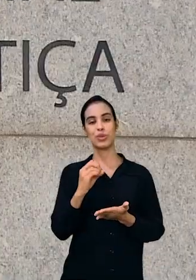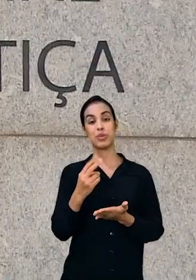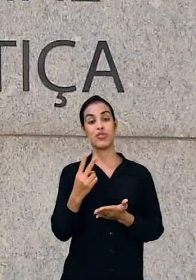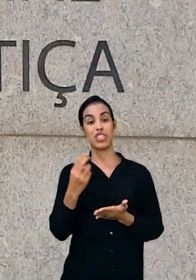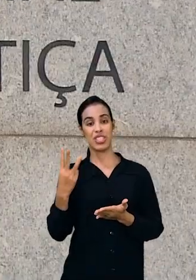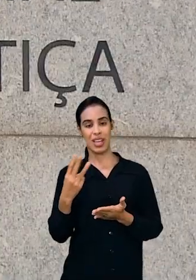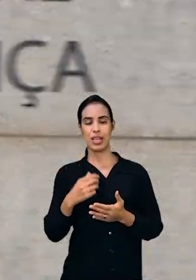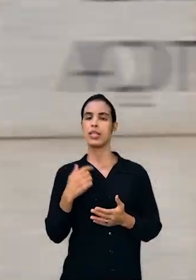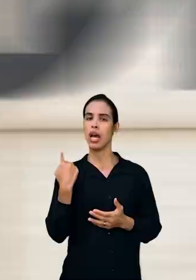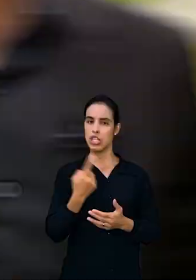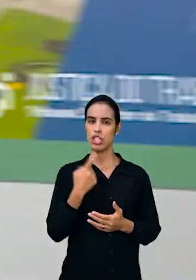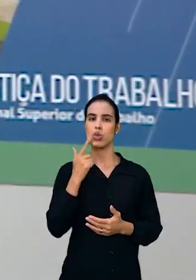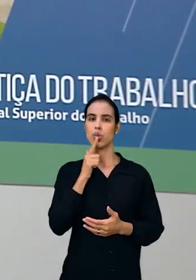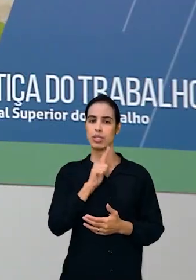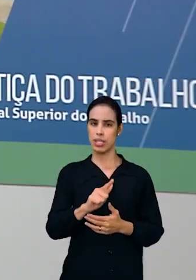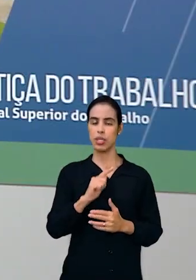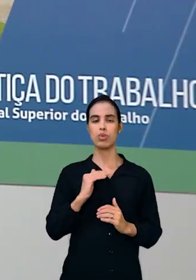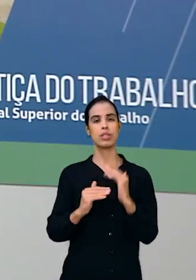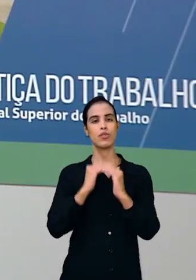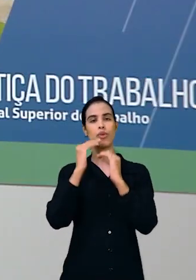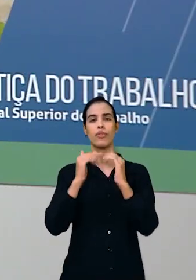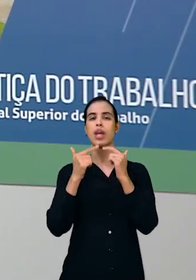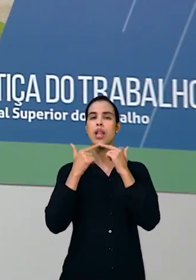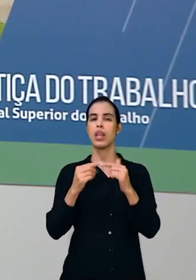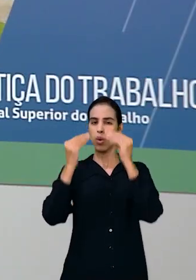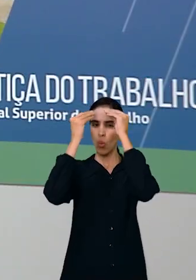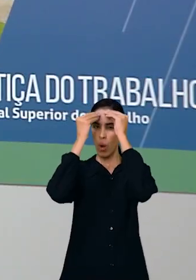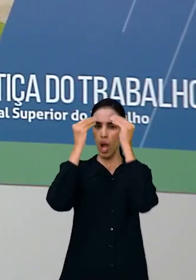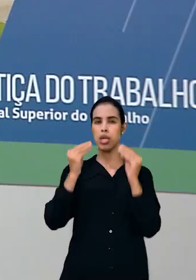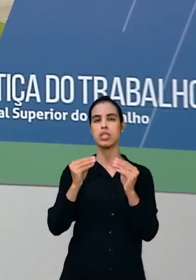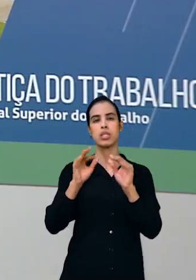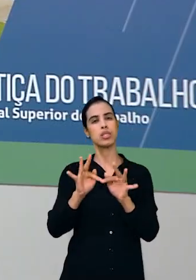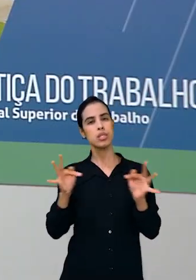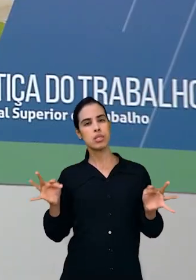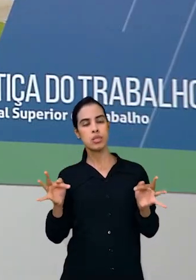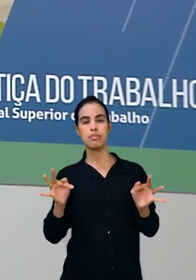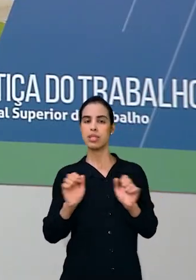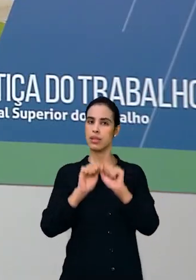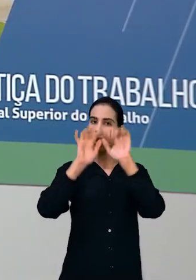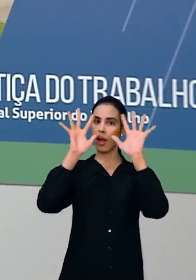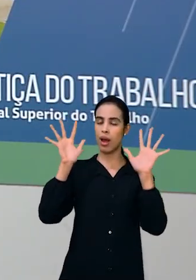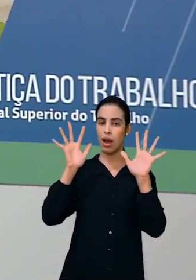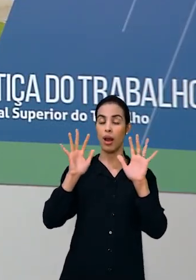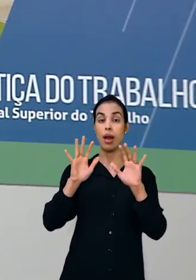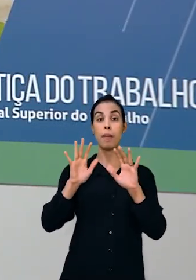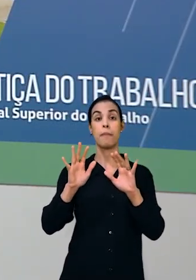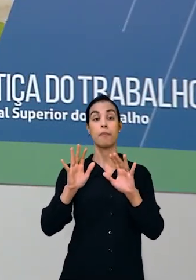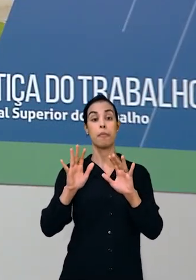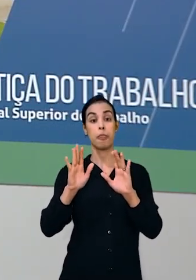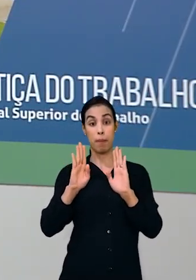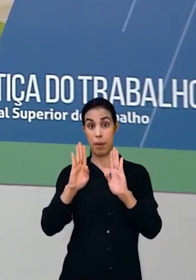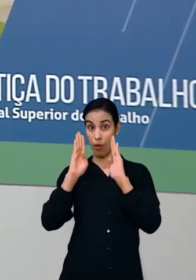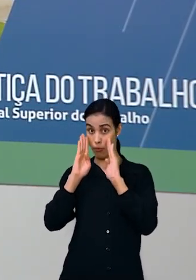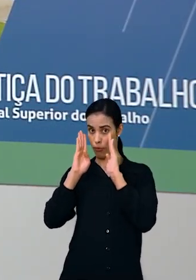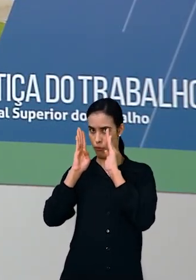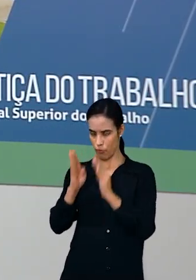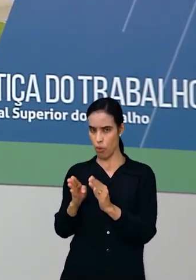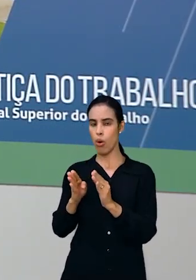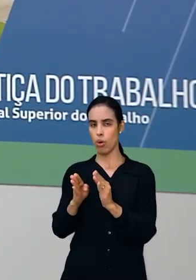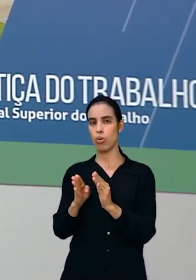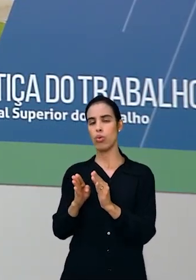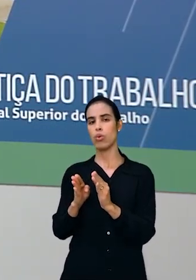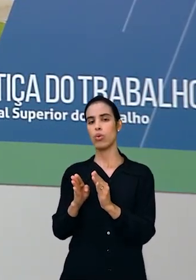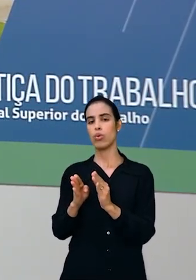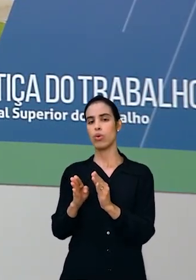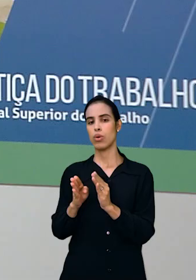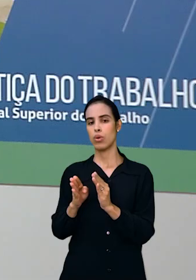em 2023. Com o tempo, nós fomos desenvolvendo essa linguagem mais acessível, linguagem mais simples, sem perder o foco